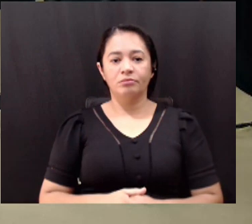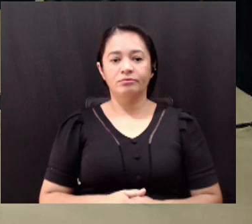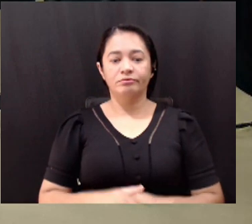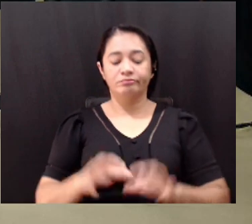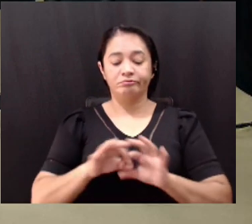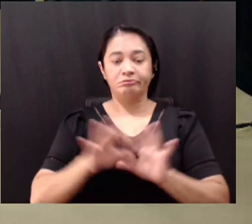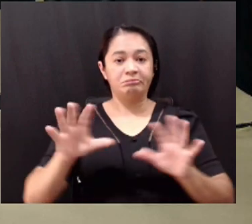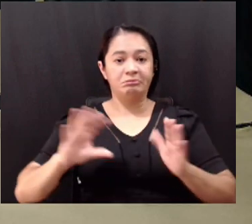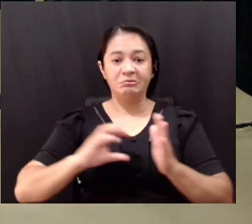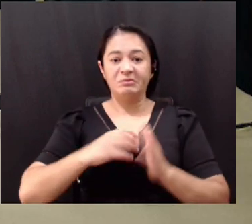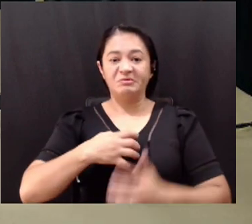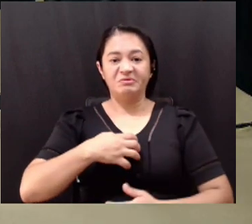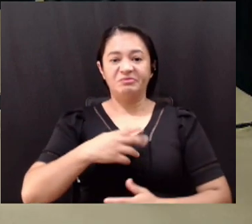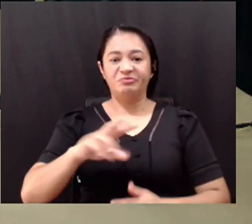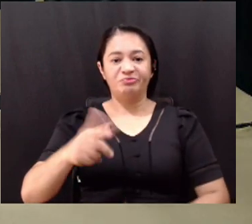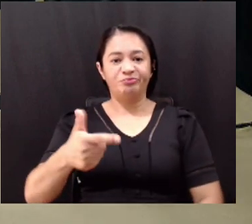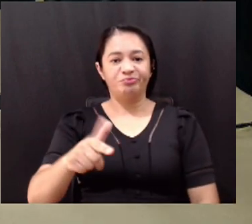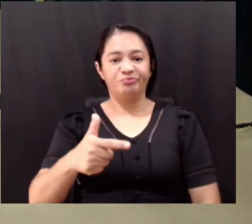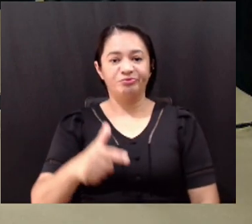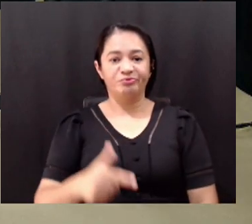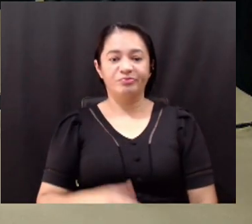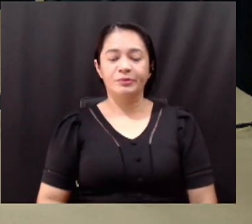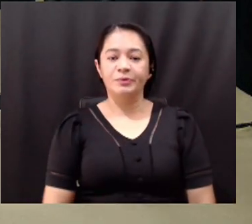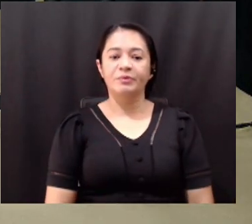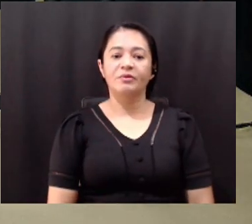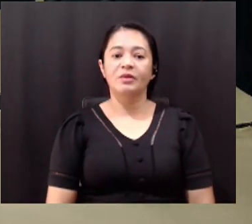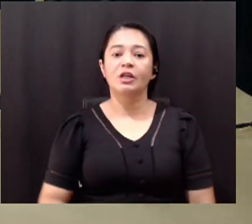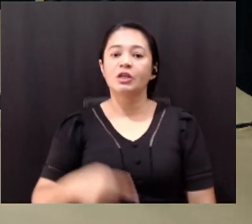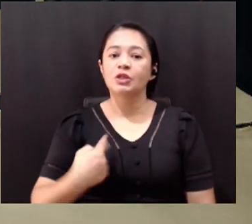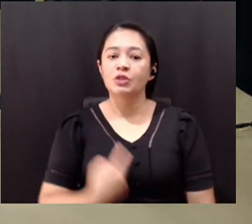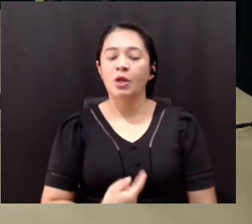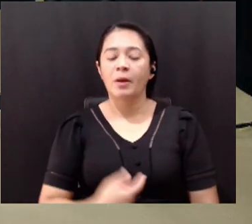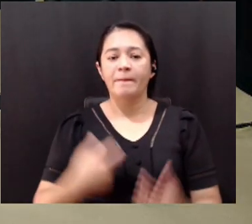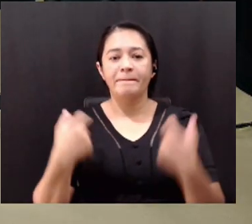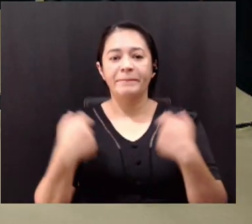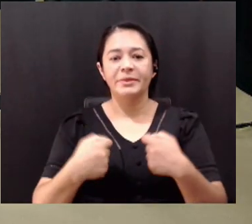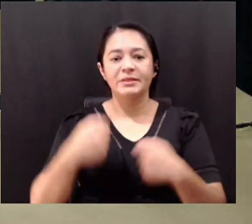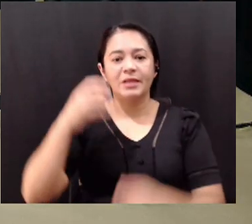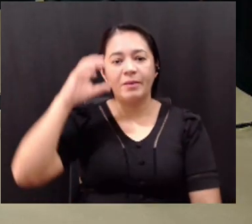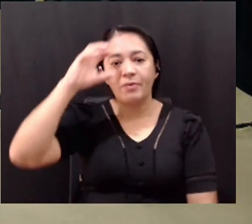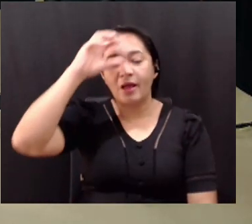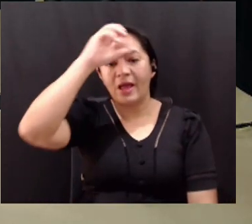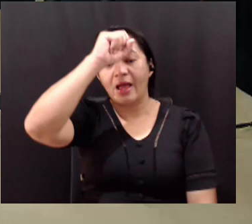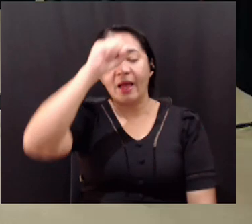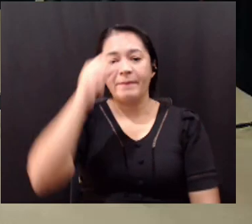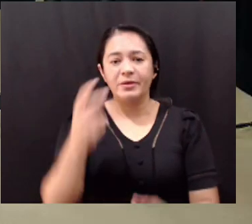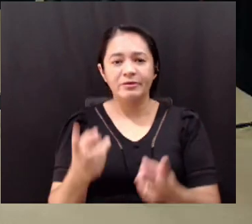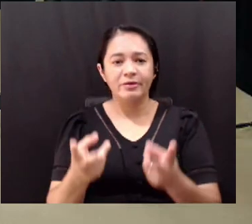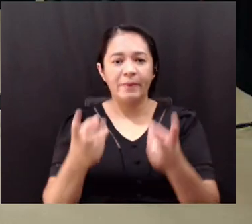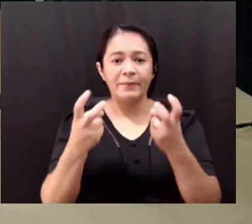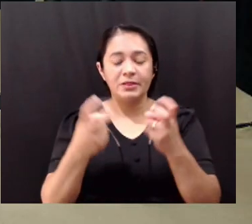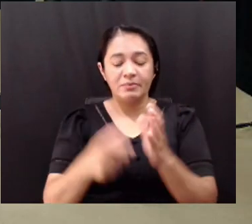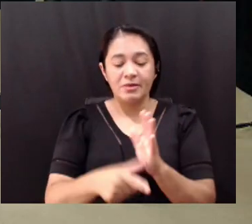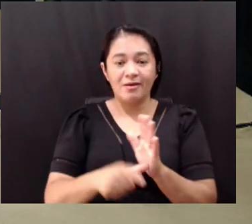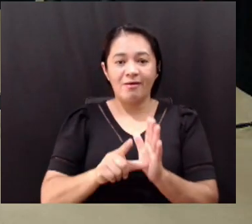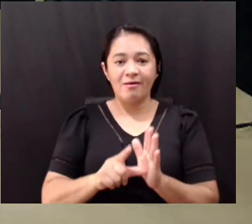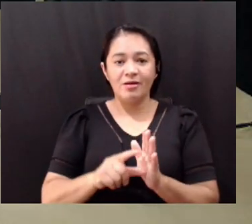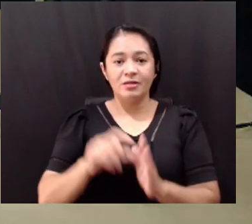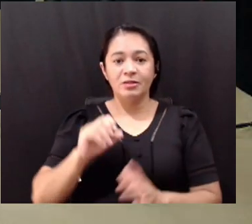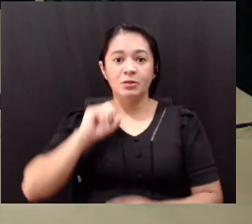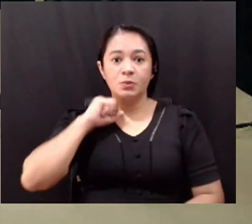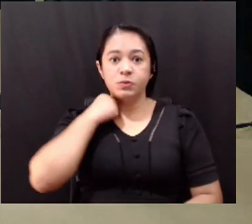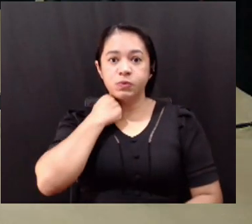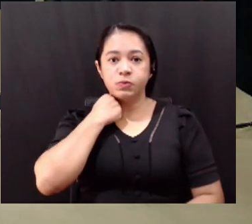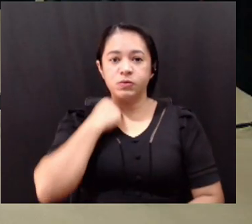esse ponto. Sim. A gente precisa aprender a identificar, né? Antes que chegue ao extremo, doutora, né?